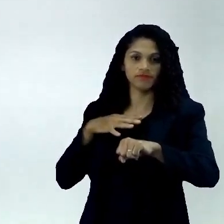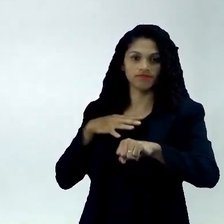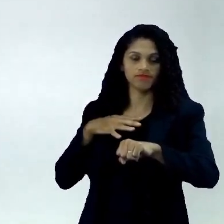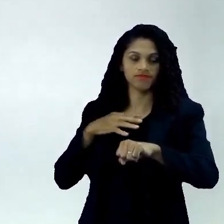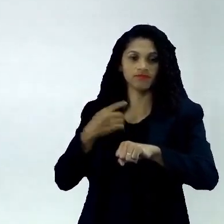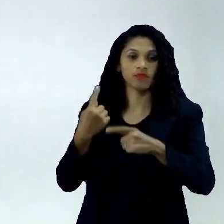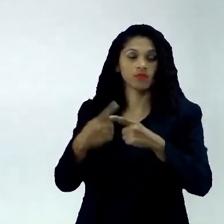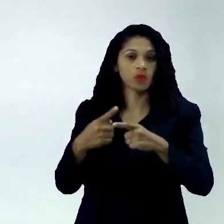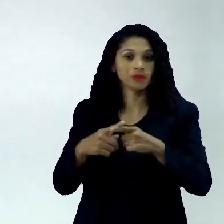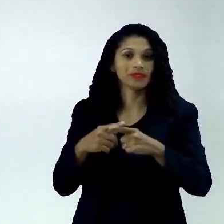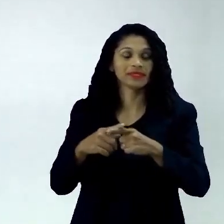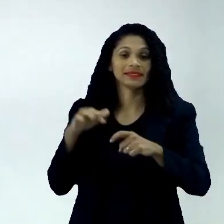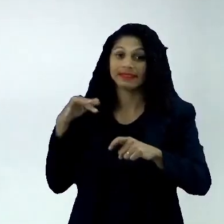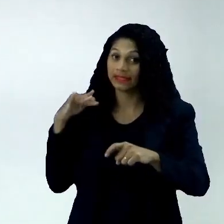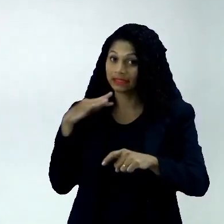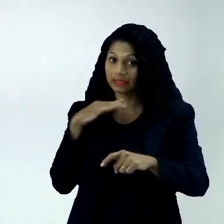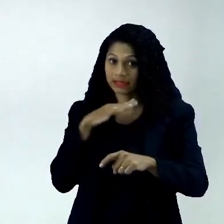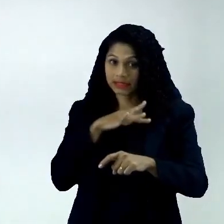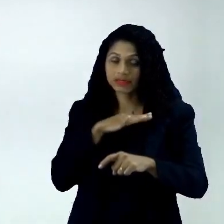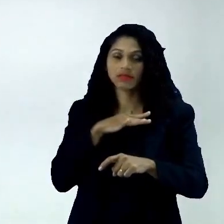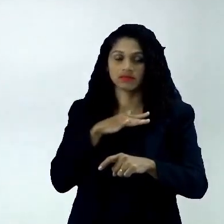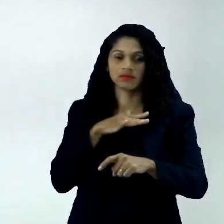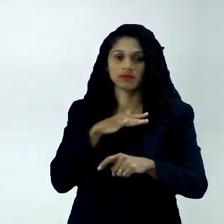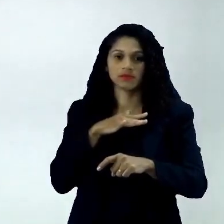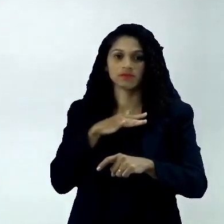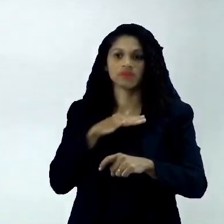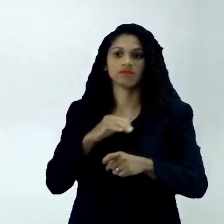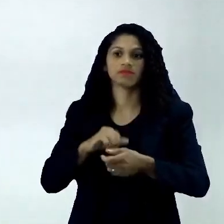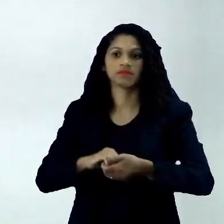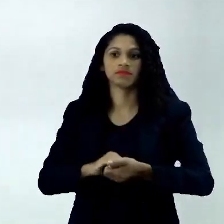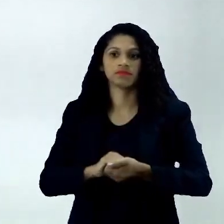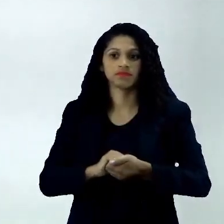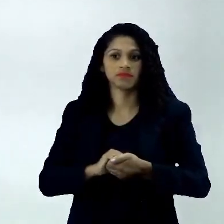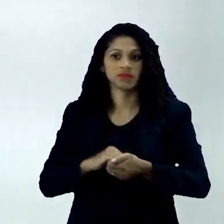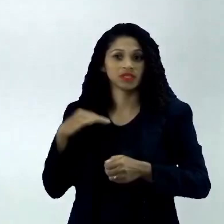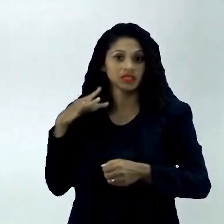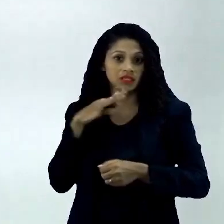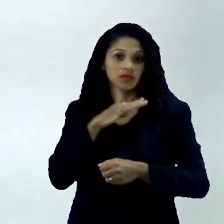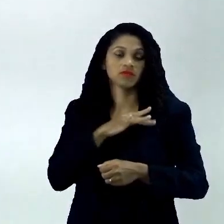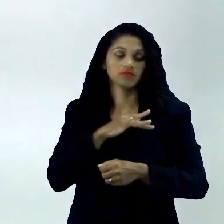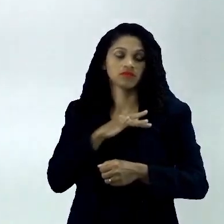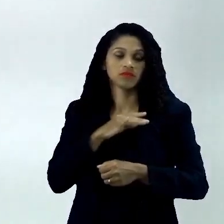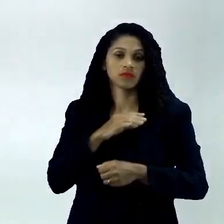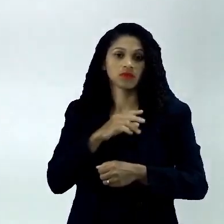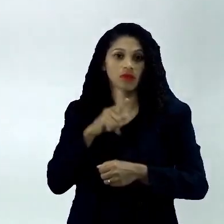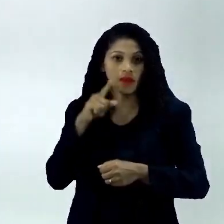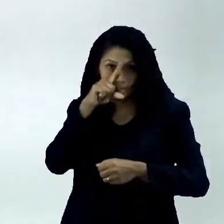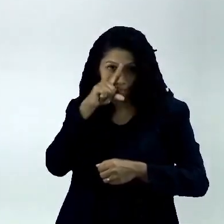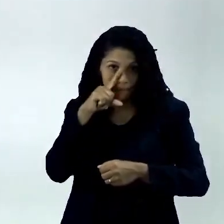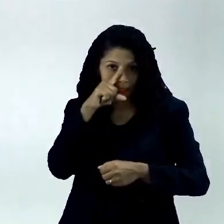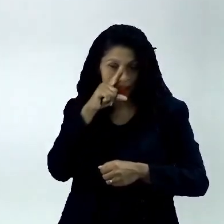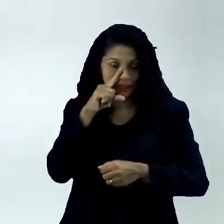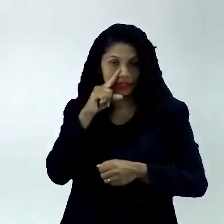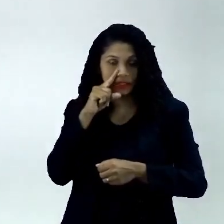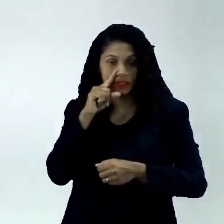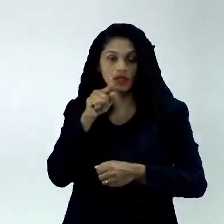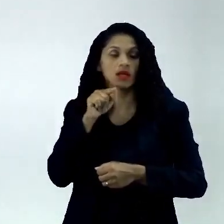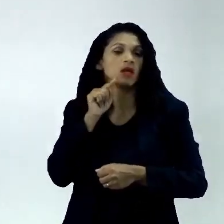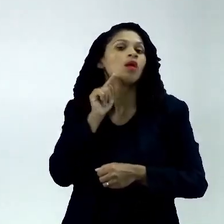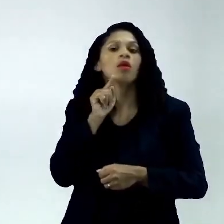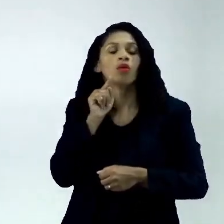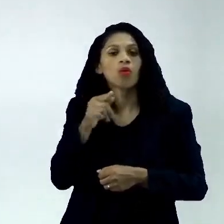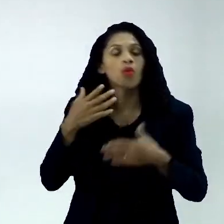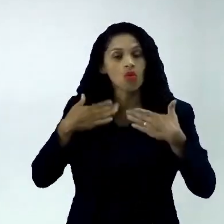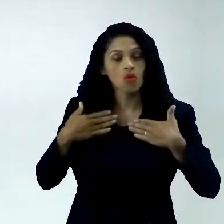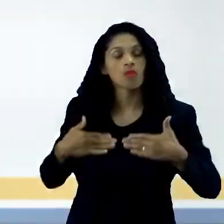Por quê? Porque o teu corpo vai entender de que aquela superfície está muito quente, que pode te causar algum perigo. E o teu corpo só vai entender